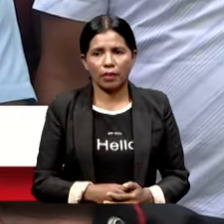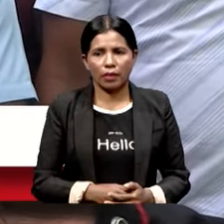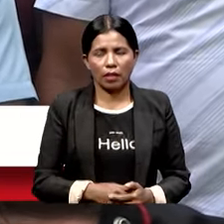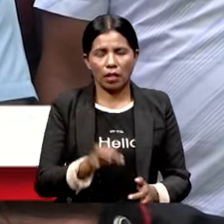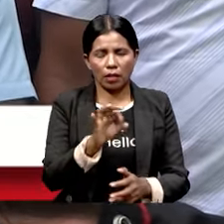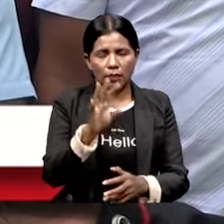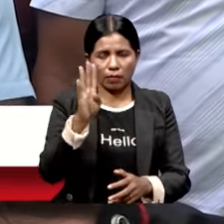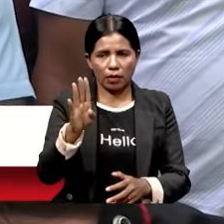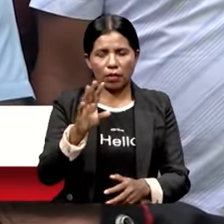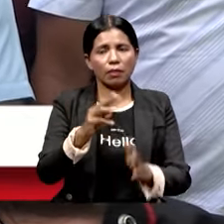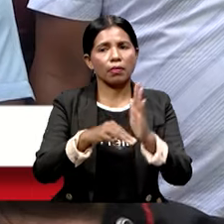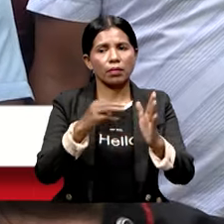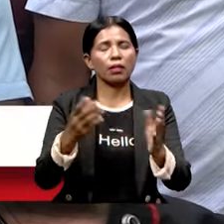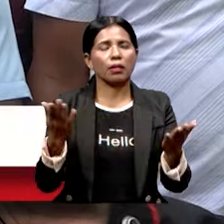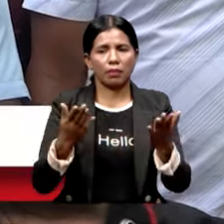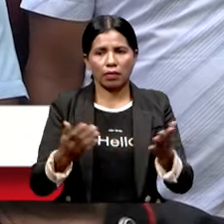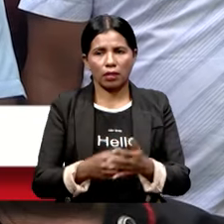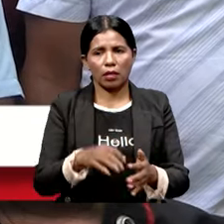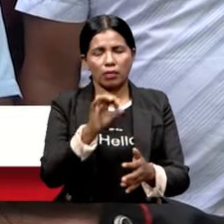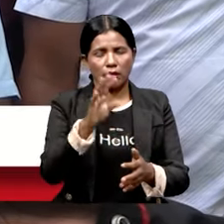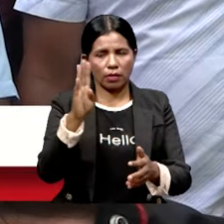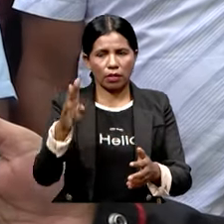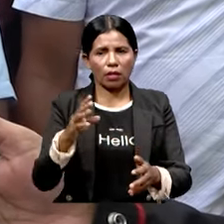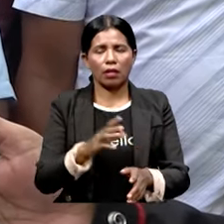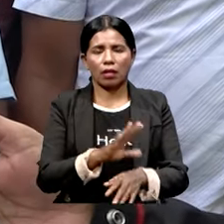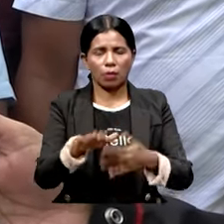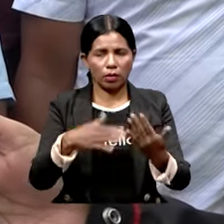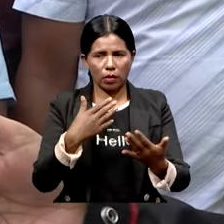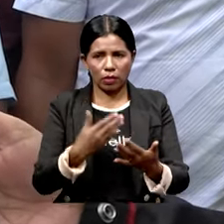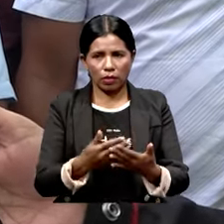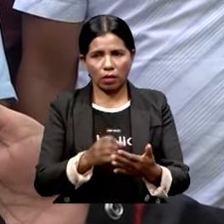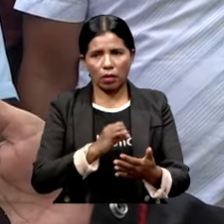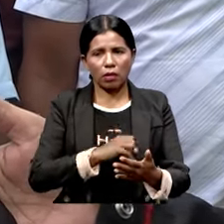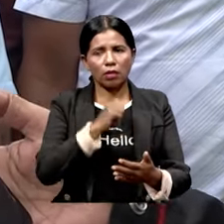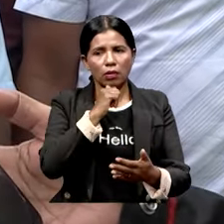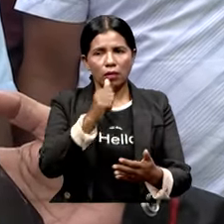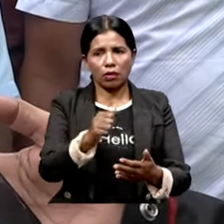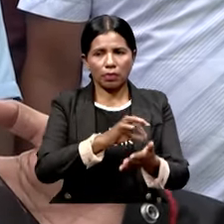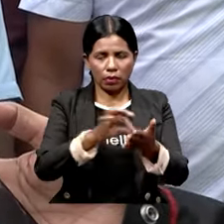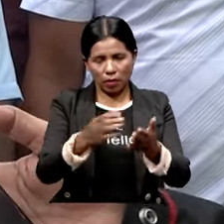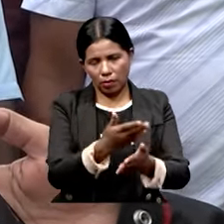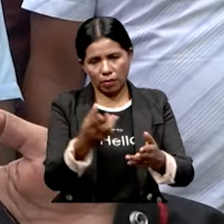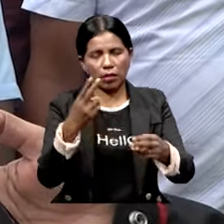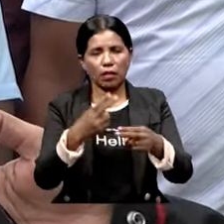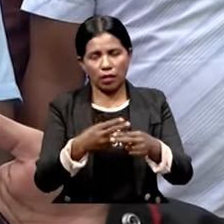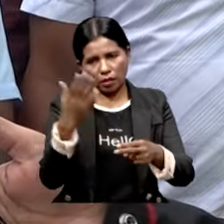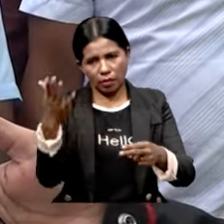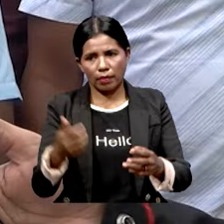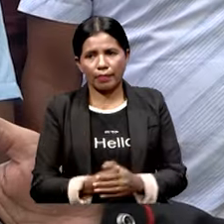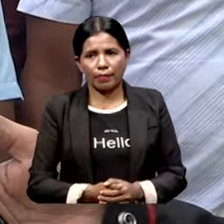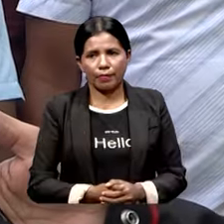Facebook, mídia social e de Nabelai. Facebook, né, normalmente, hansa hau logo se tabot, hamos bela kere ki tabot hena ba, los kalai.